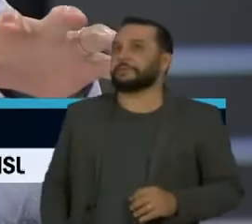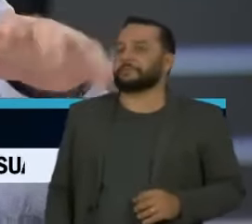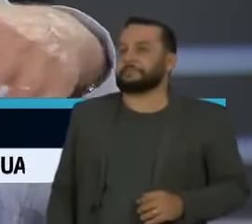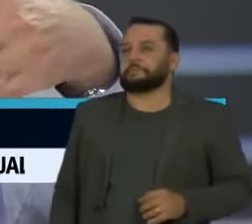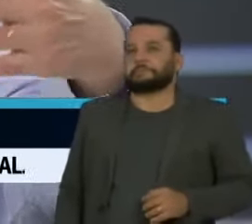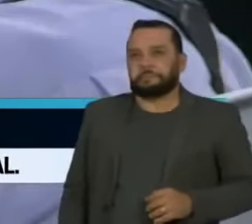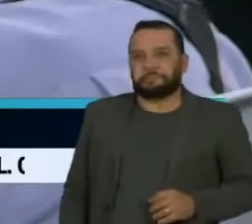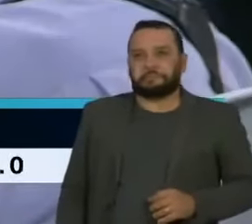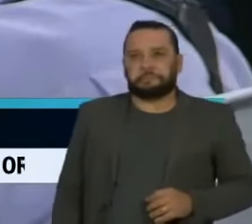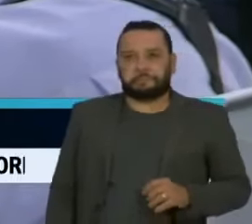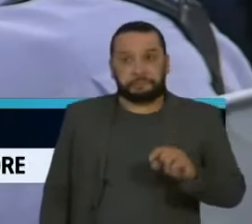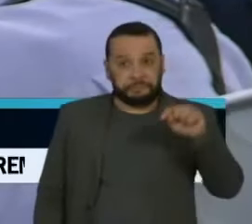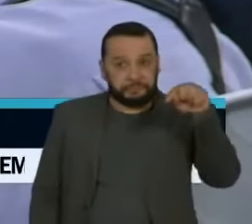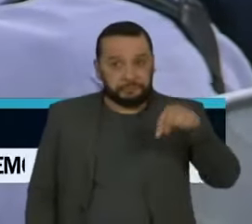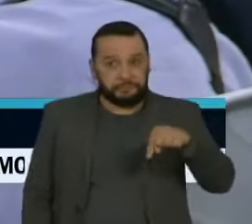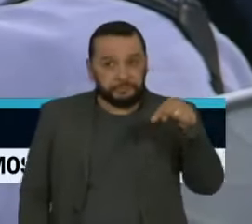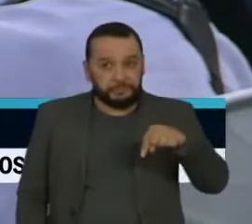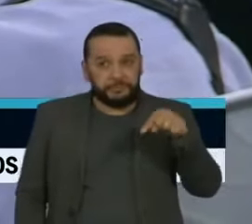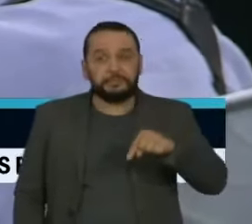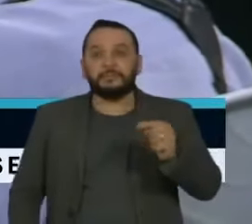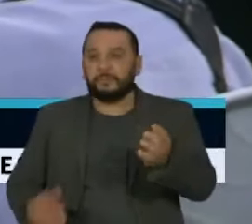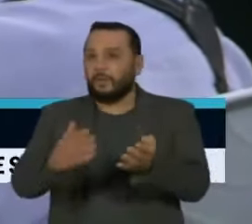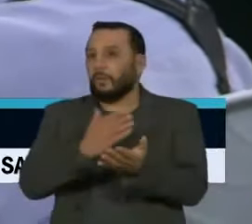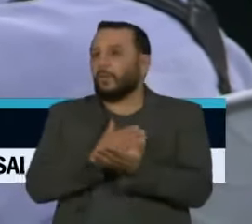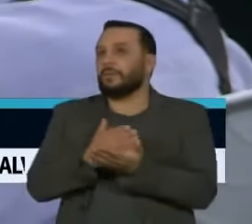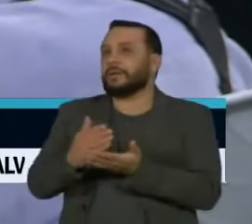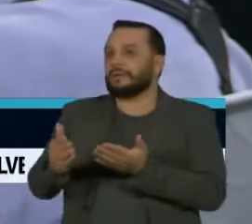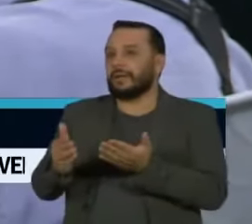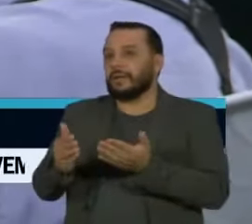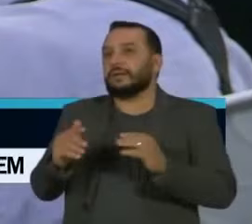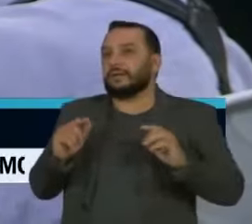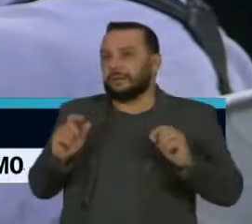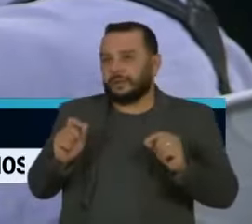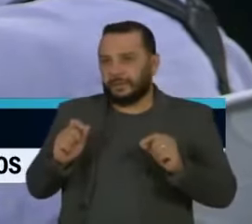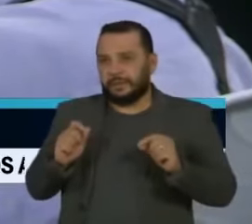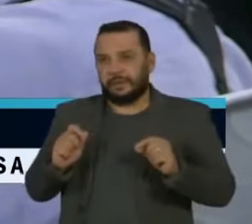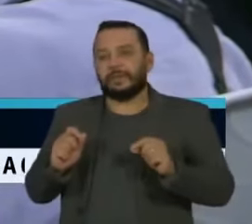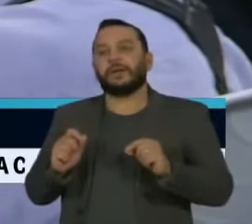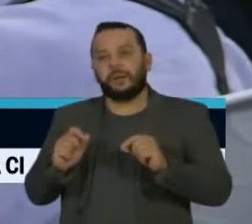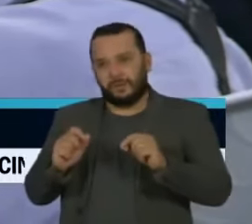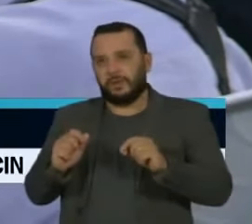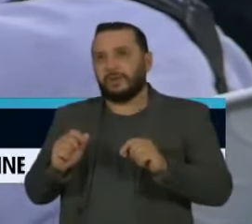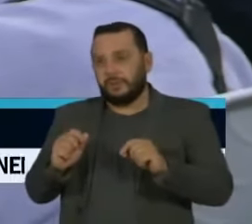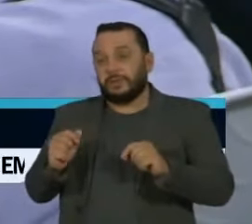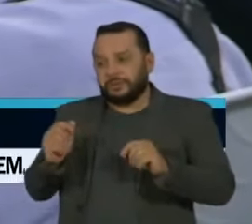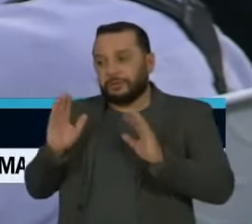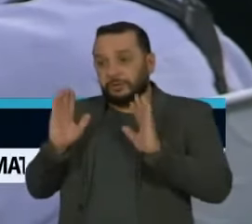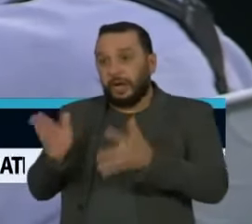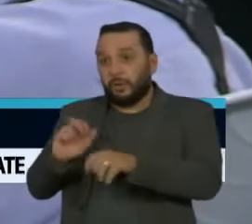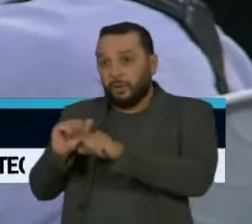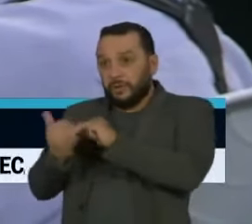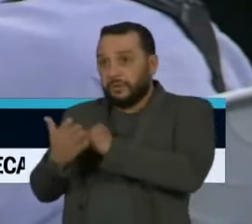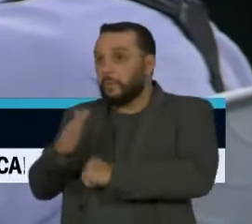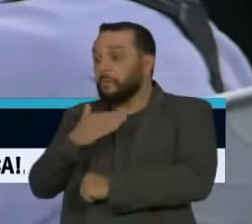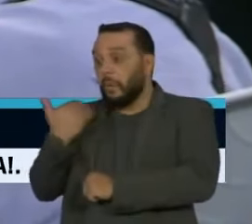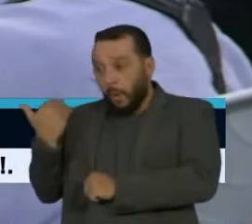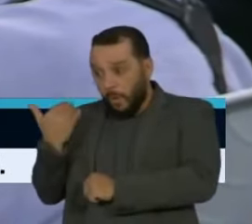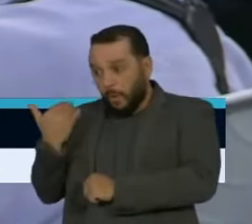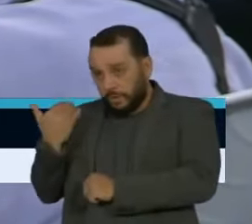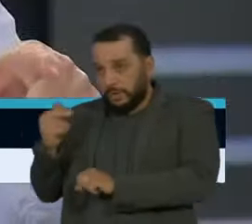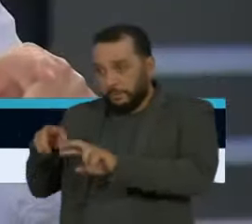aqui, nós vamos começar a viver agora o rebote destas doenças que matam,